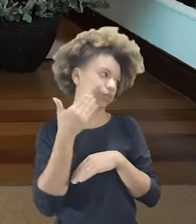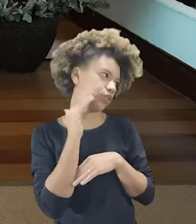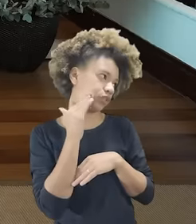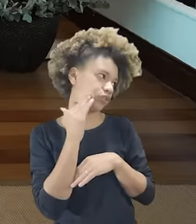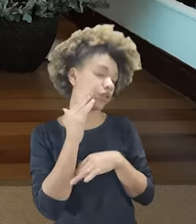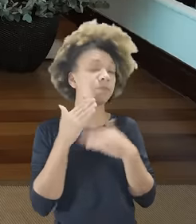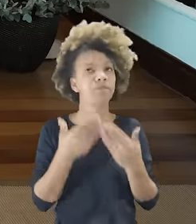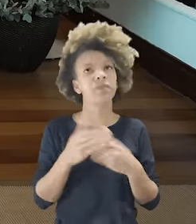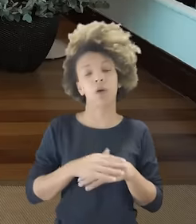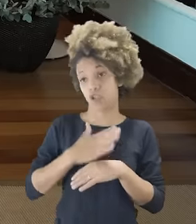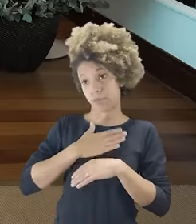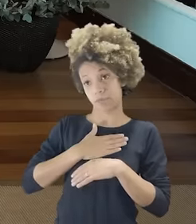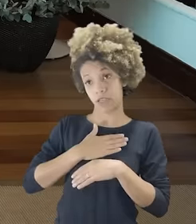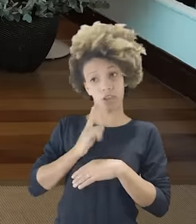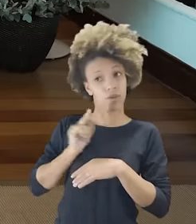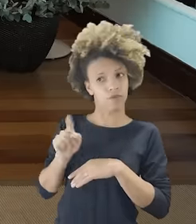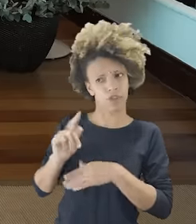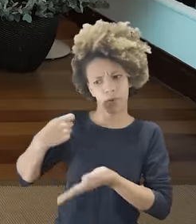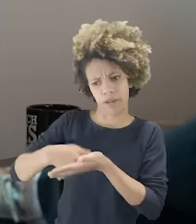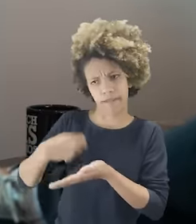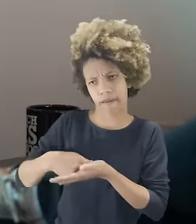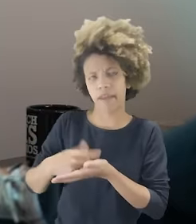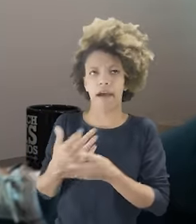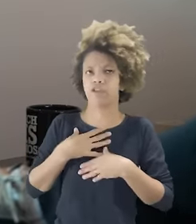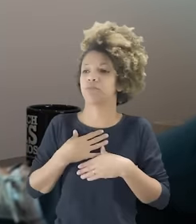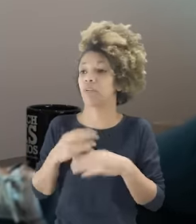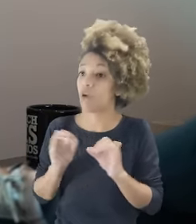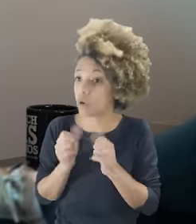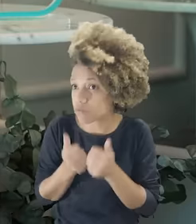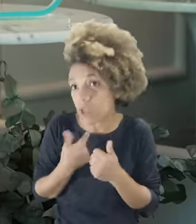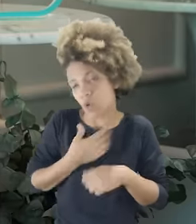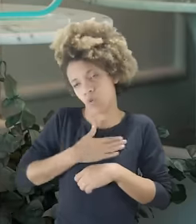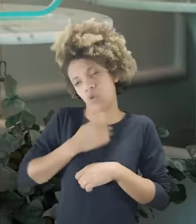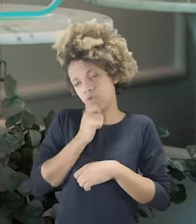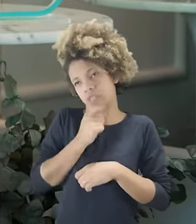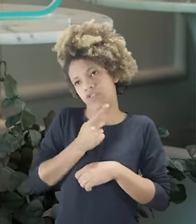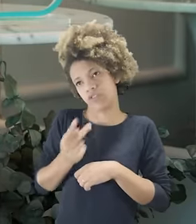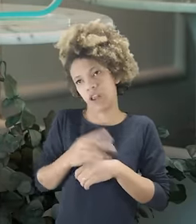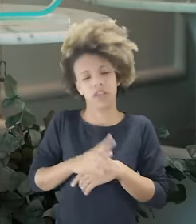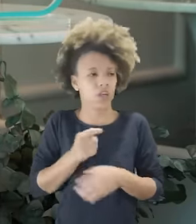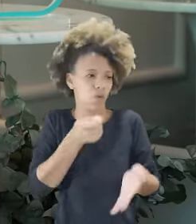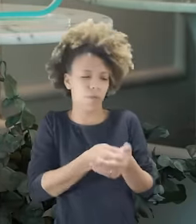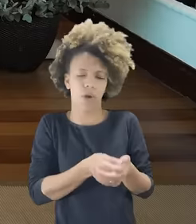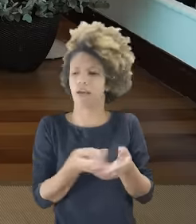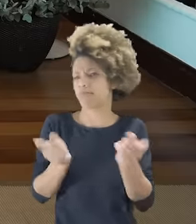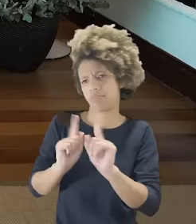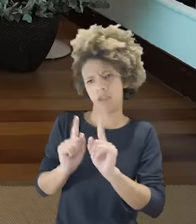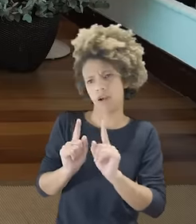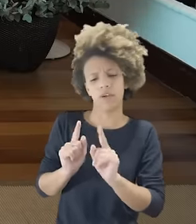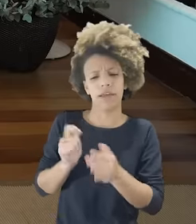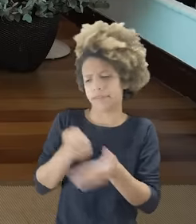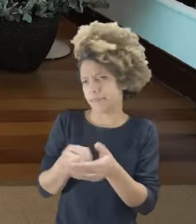assim entendeu eu quero sobre mim não é sobre você não é obrigada a falar oi tudo eu eu gosto de falar entendeu Ah tá você não impõe Então como a